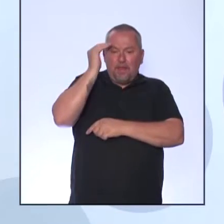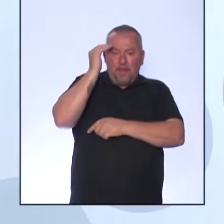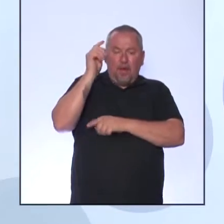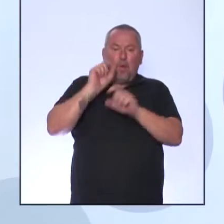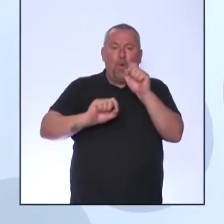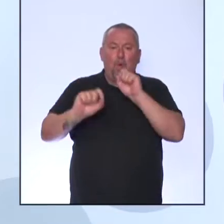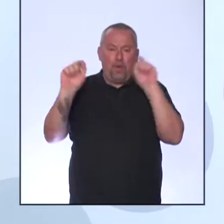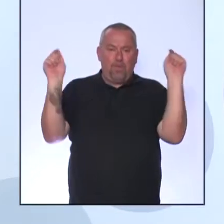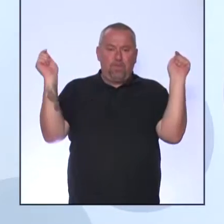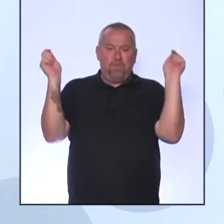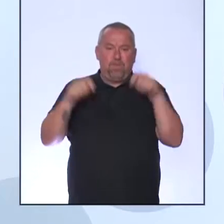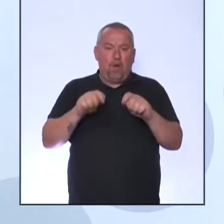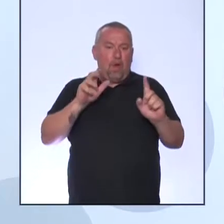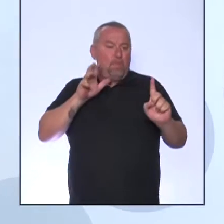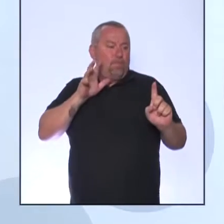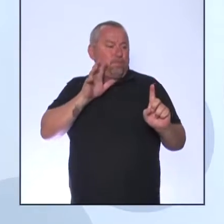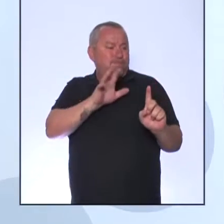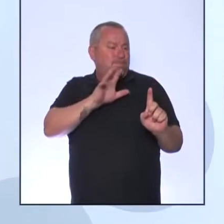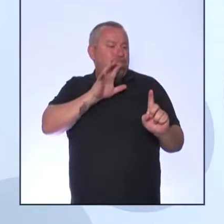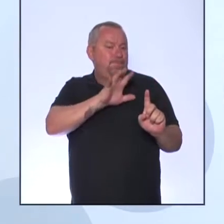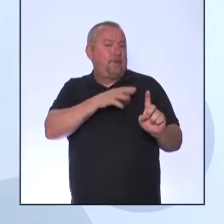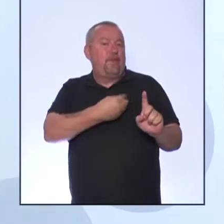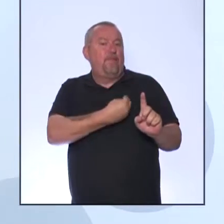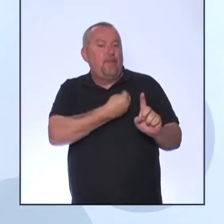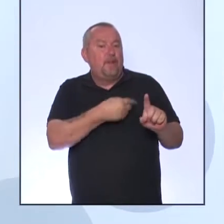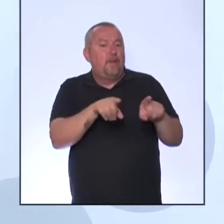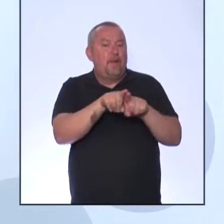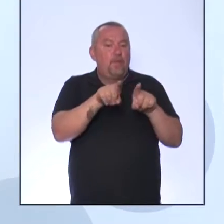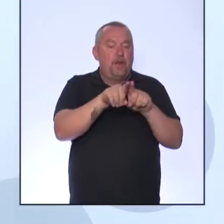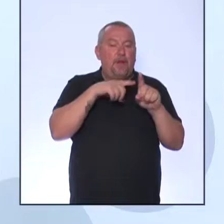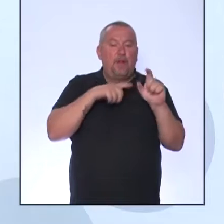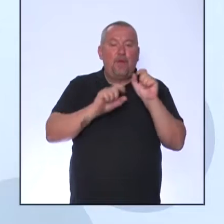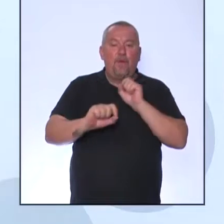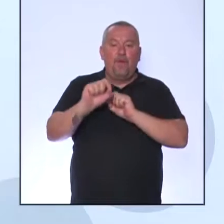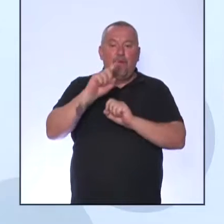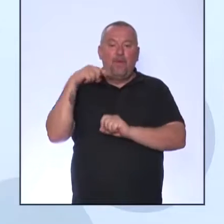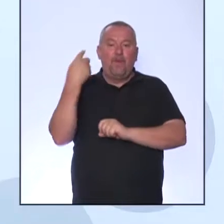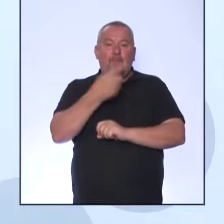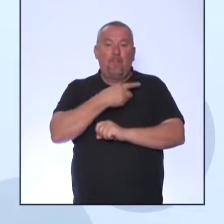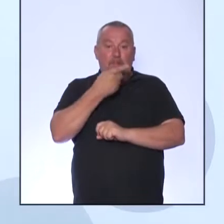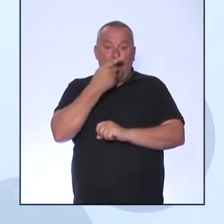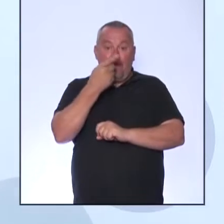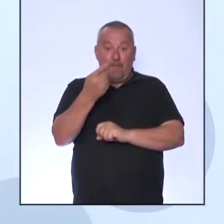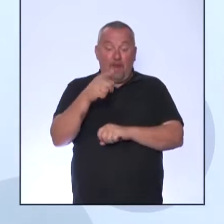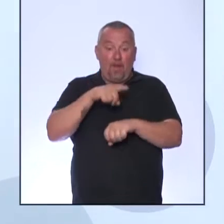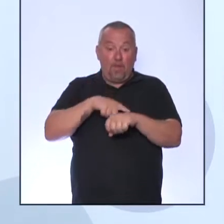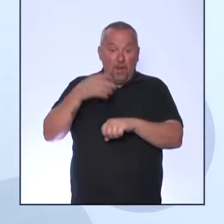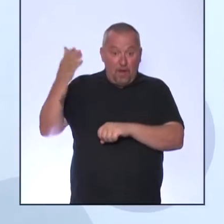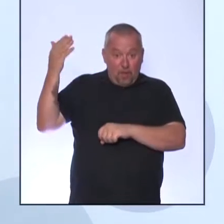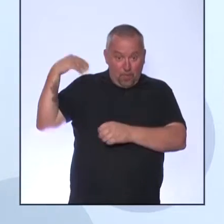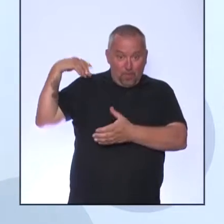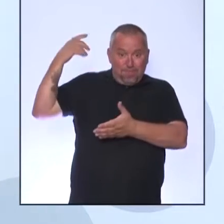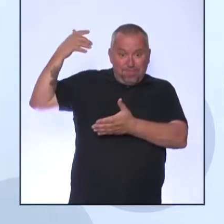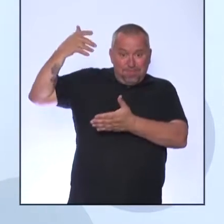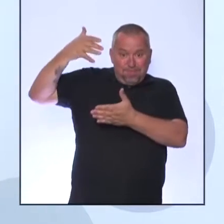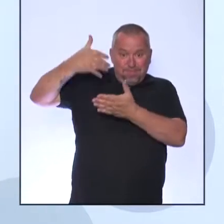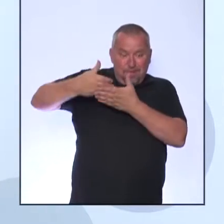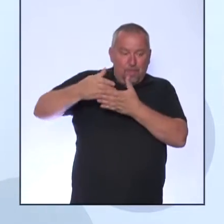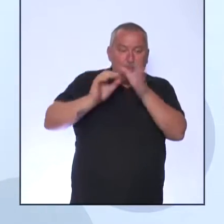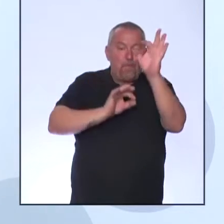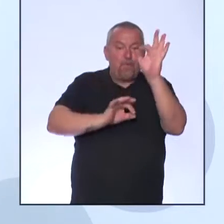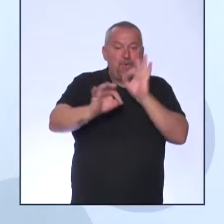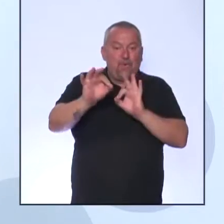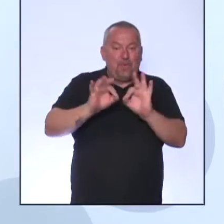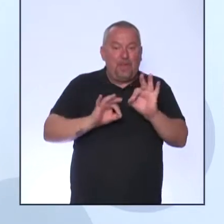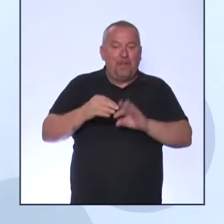pode realmente influenciar na nossa vida. E isso tem a ver muito com o que a gente já vem falando há algum tempinho aí sobre o projeto de vida, né?